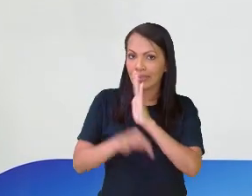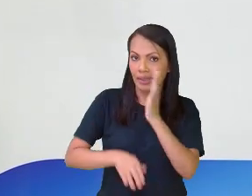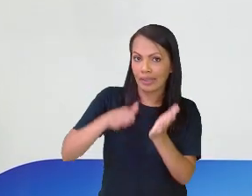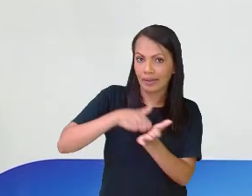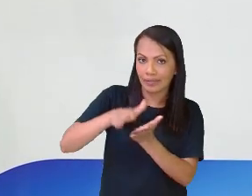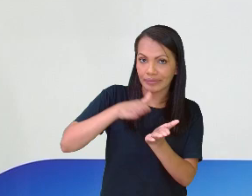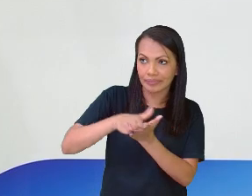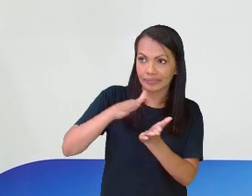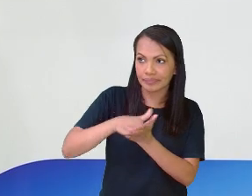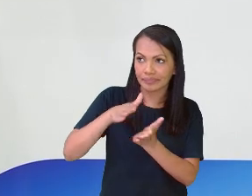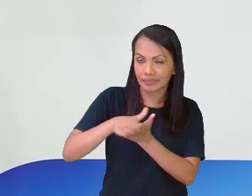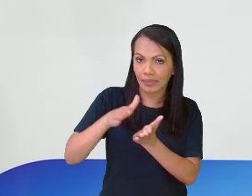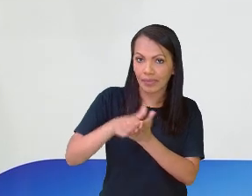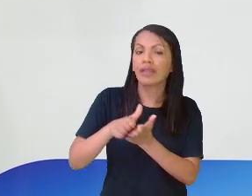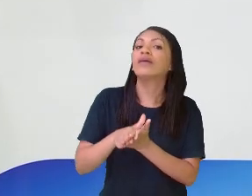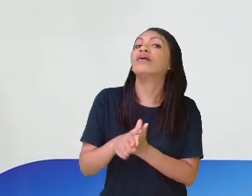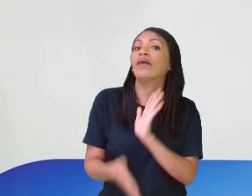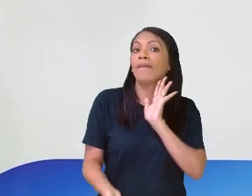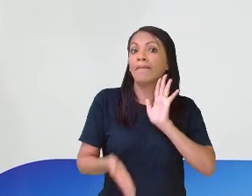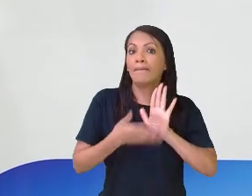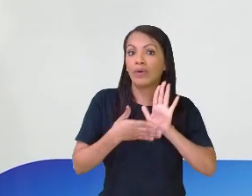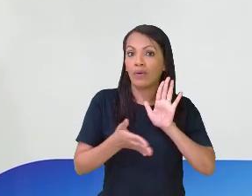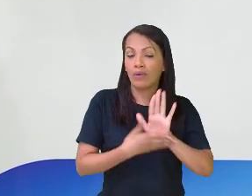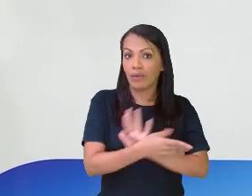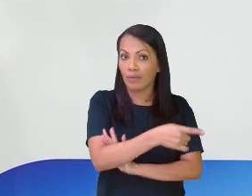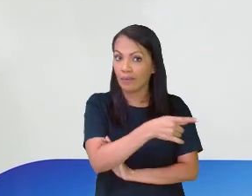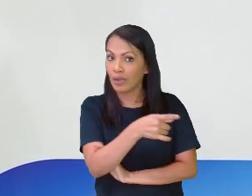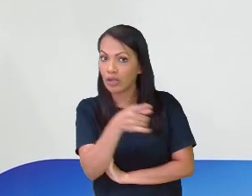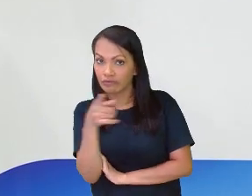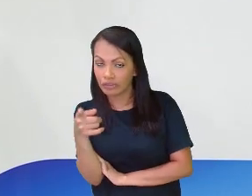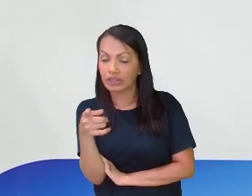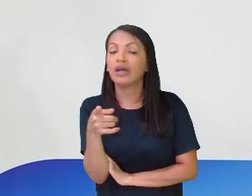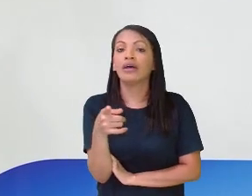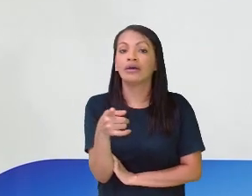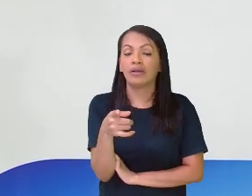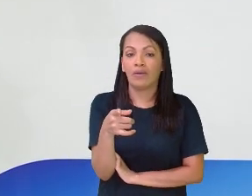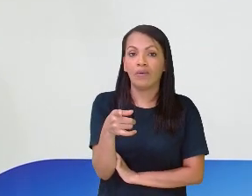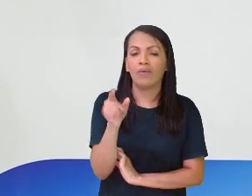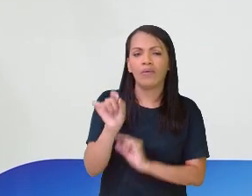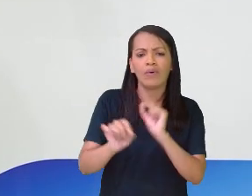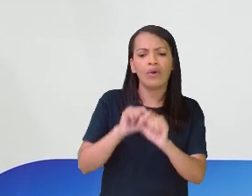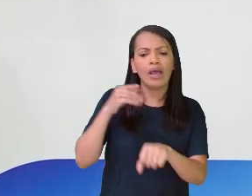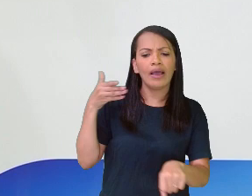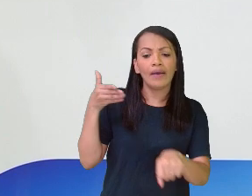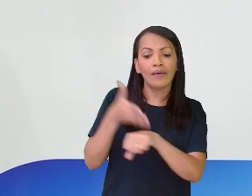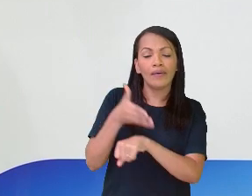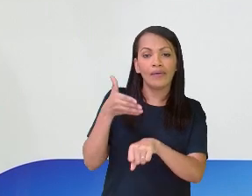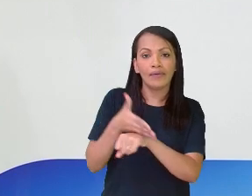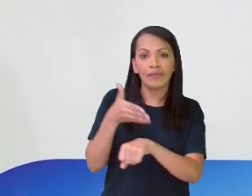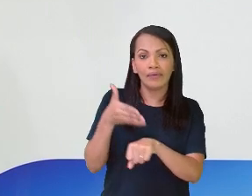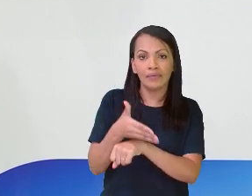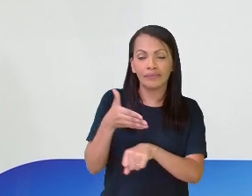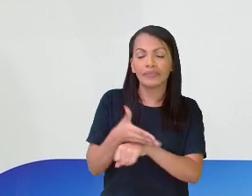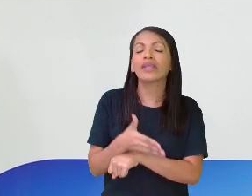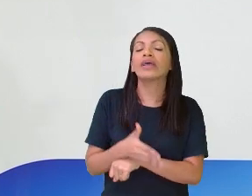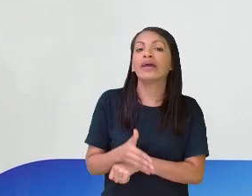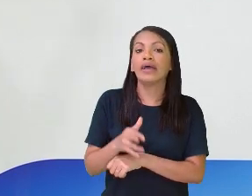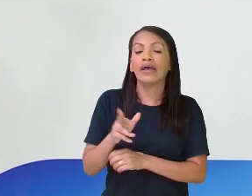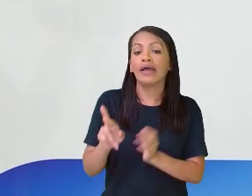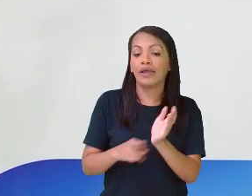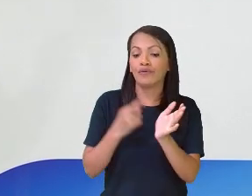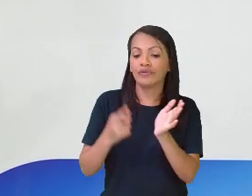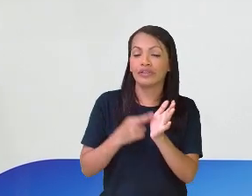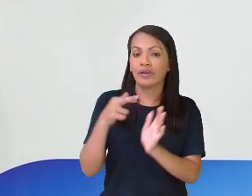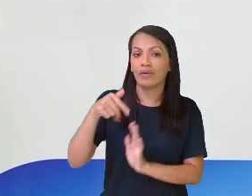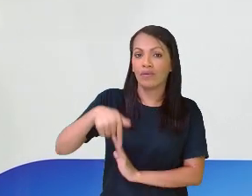vou deixar aqui como proposta para vocês acessar a revista Qual é, lá